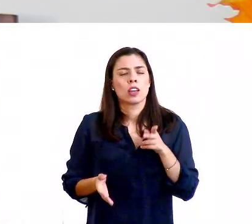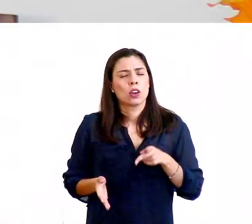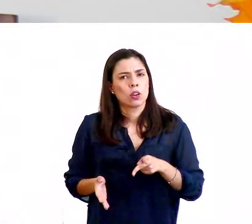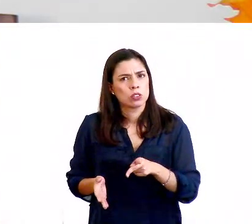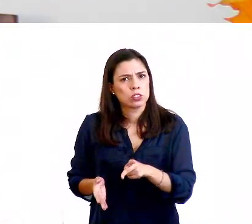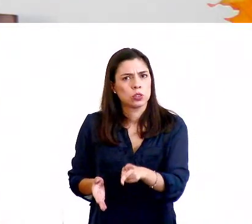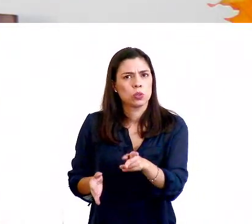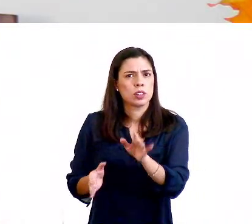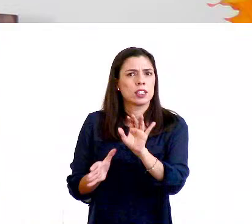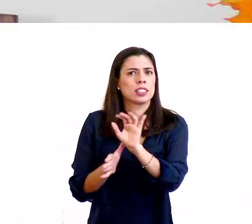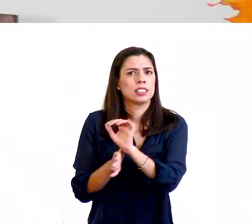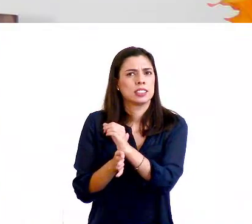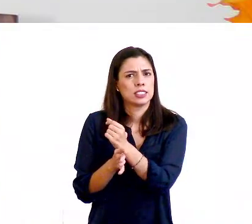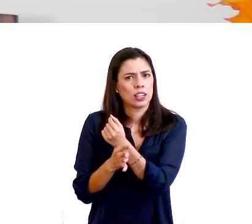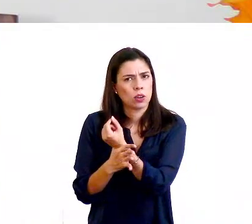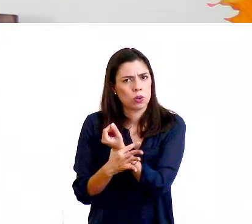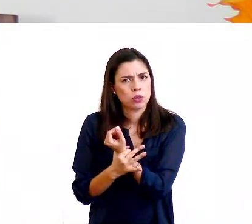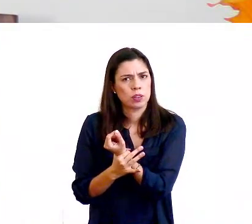seguramente.